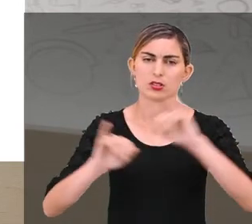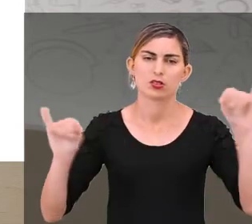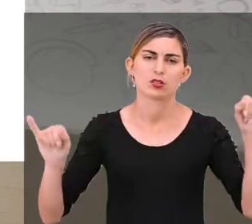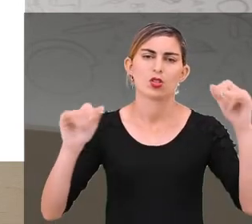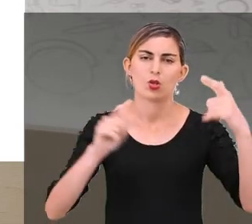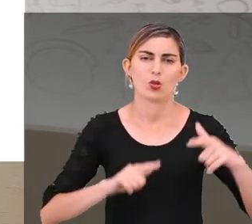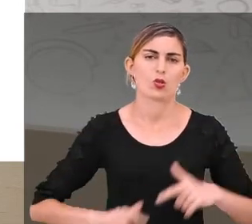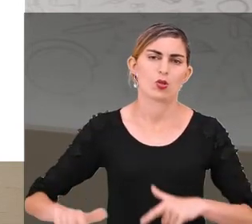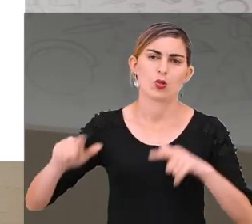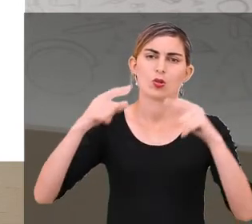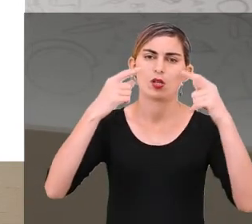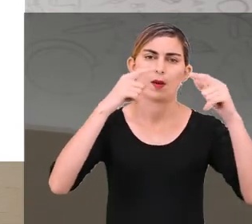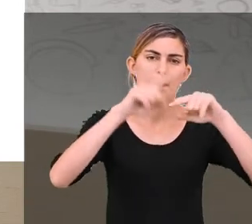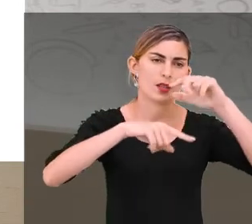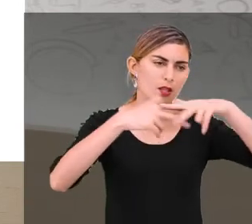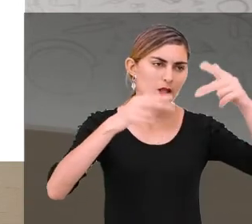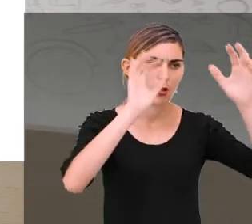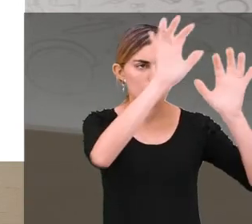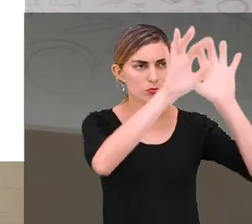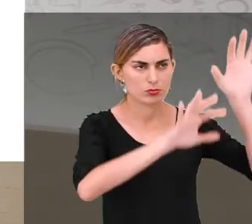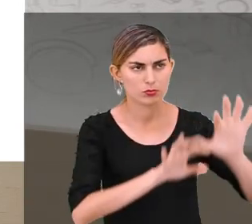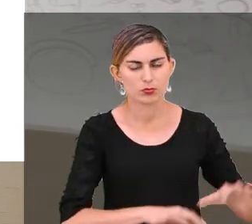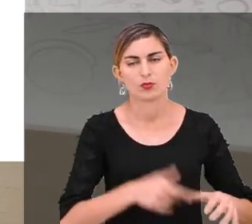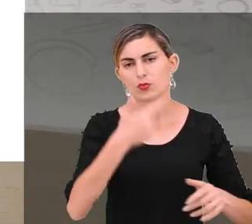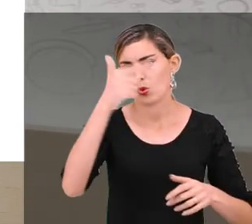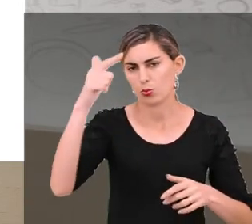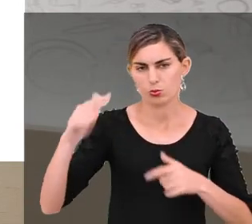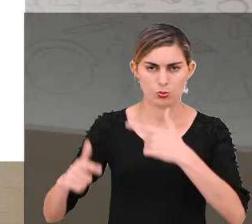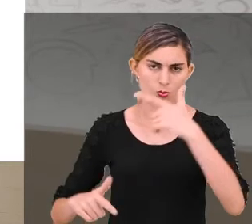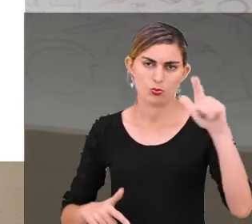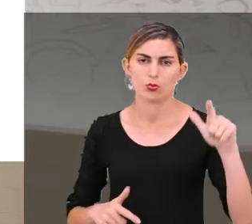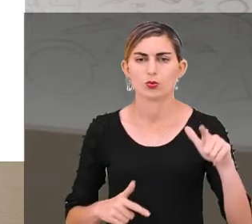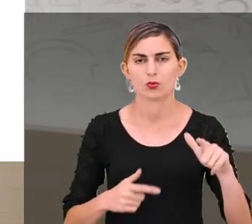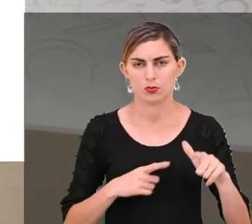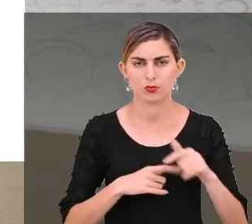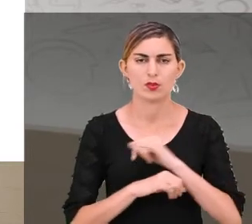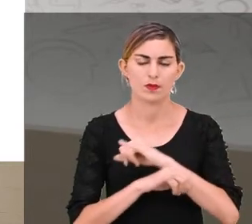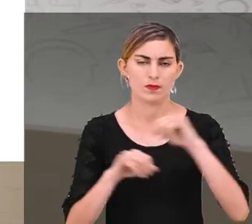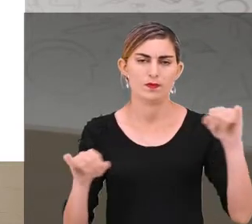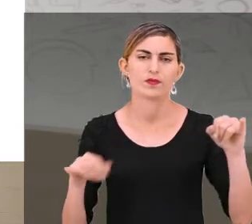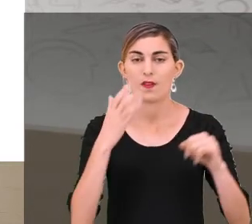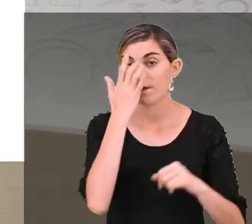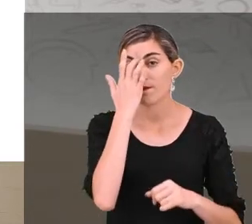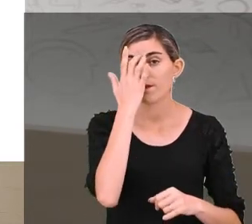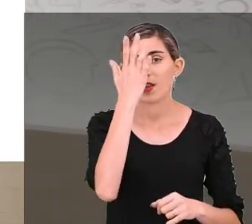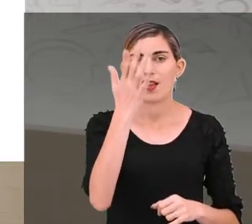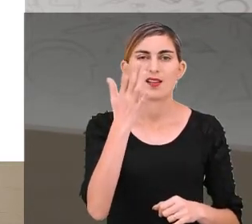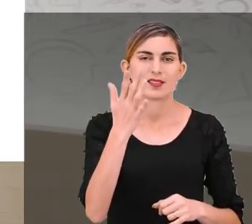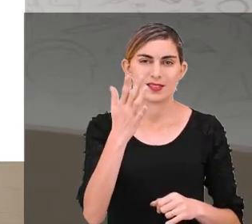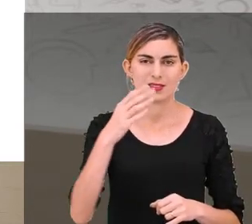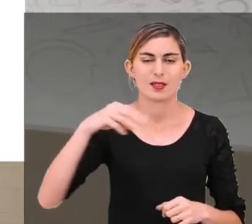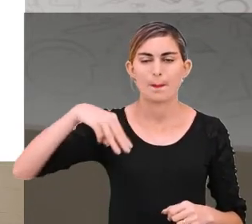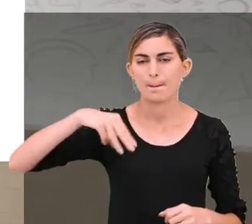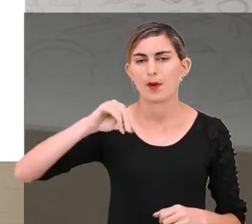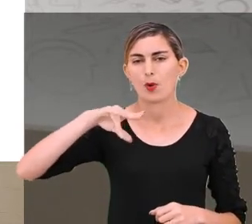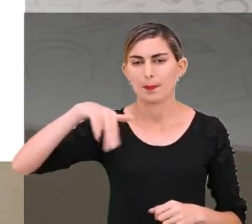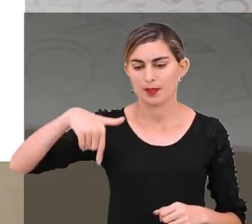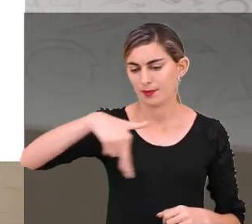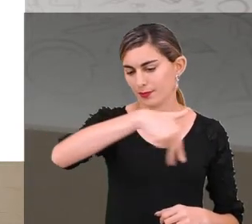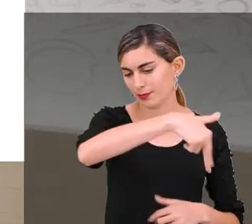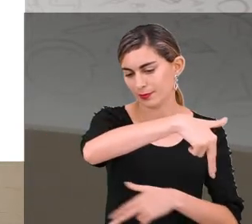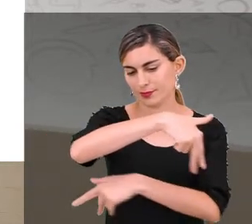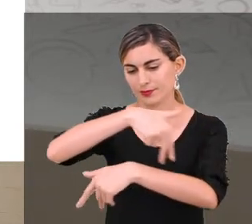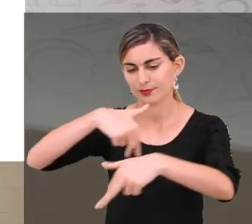trabalho, alocar os materiais, equipamentos e outros elementos do local de forma que facilite a mobilidade